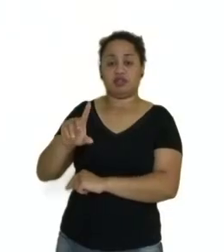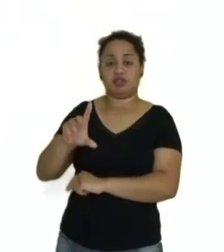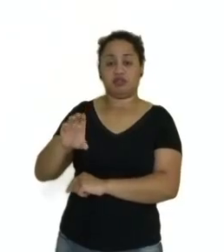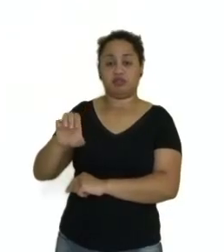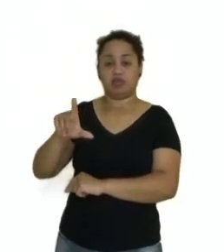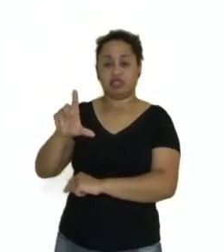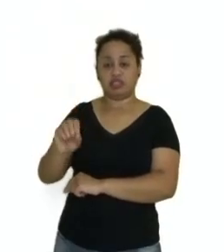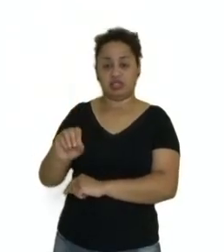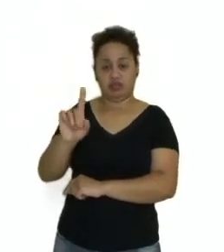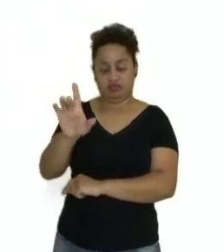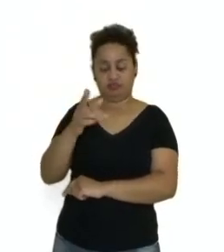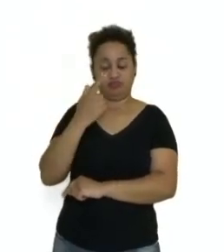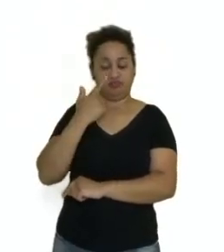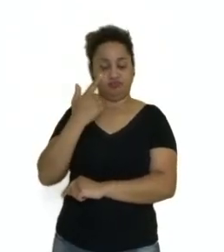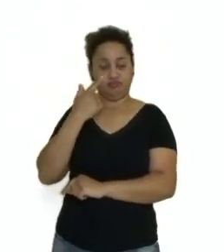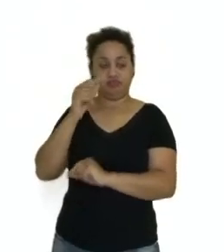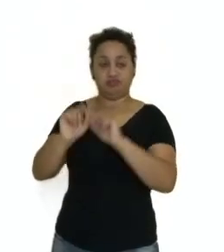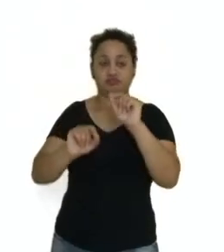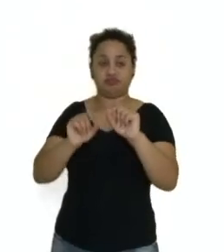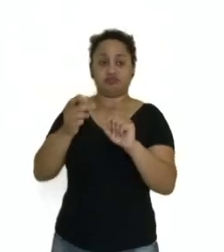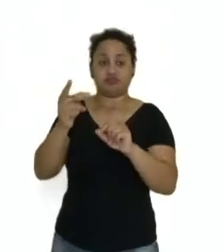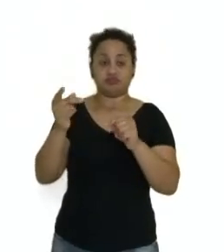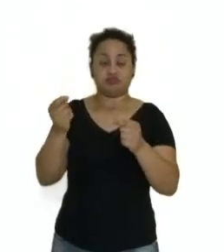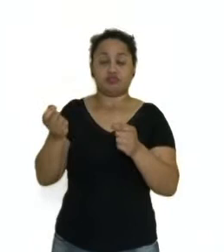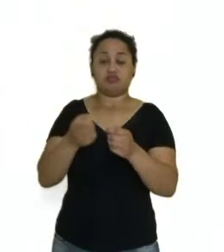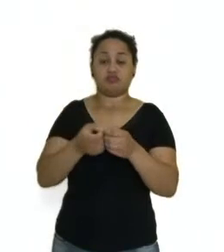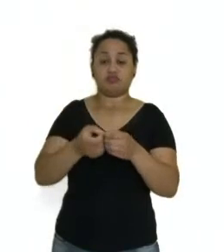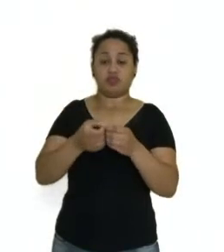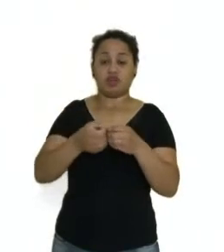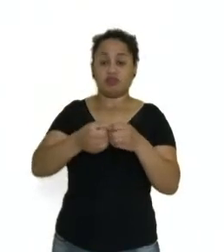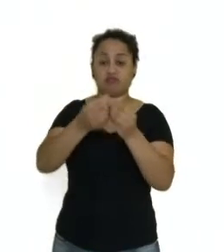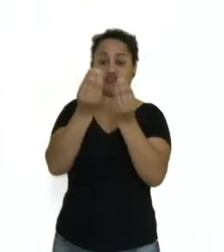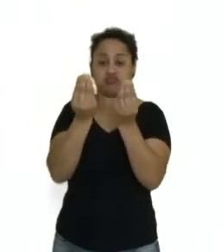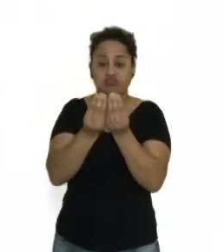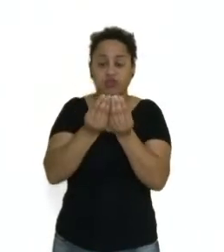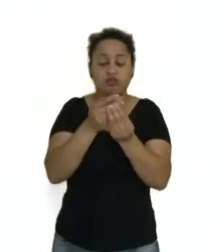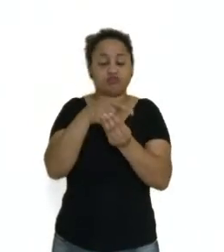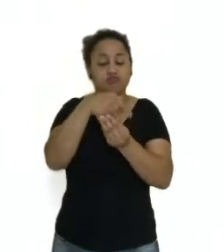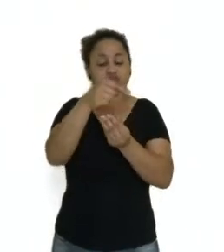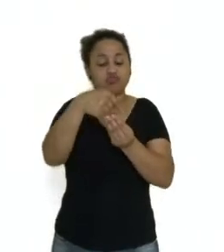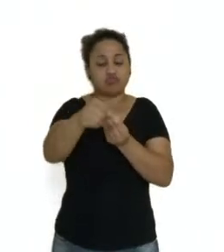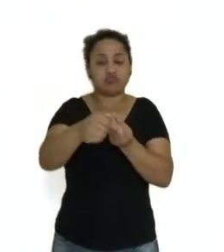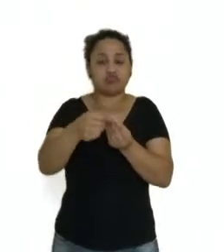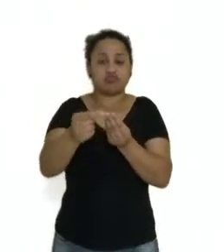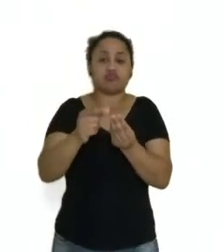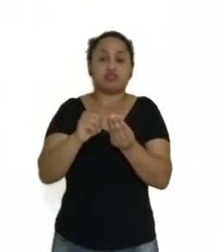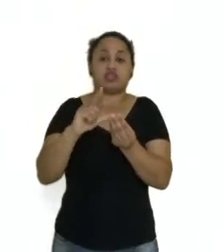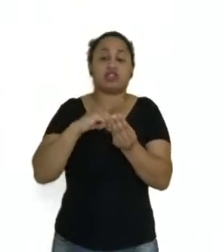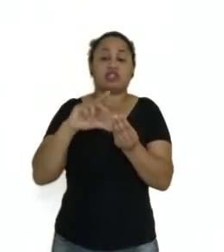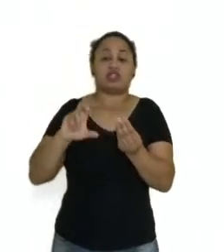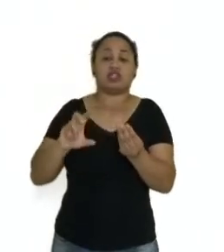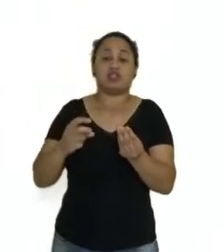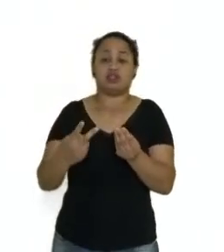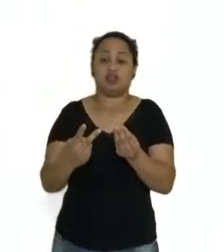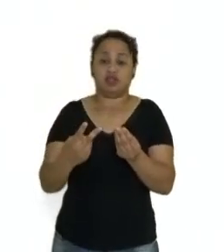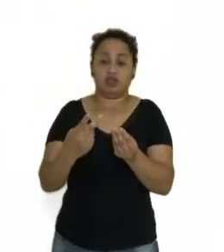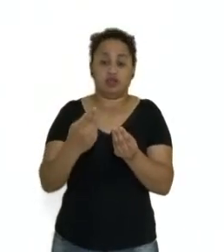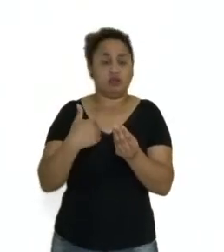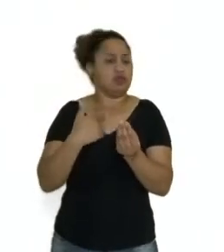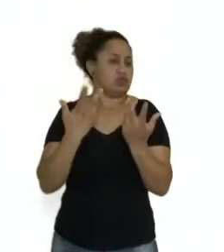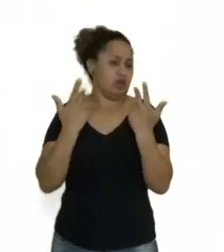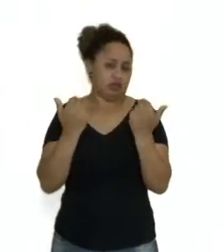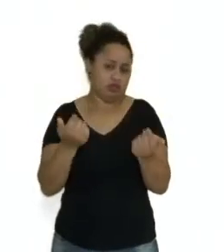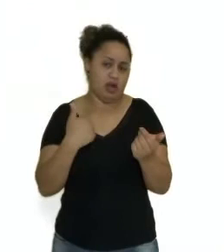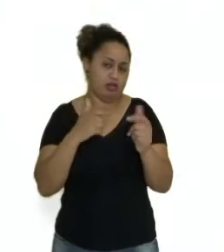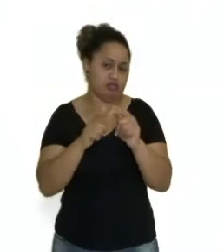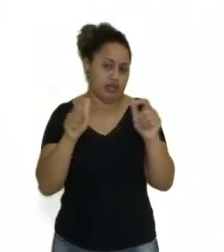comigo. Marcelo está jogando cartas. O seu baralho possui 52 cartas, que é um baralho comum, né?